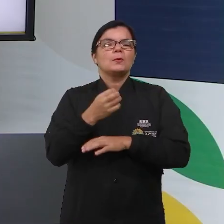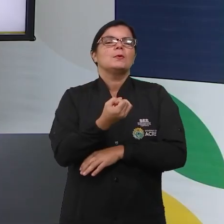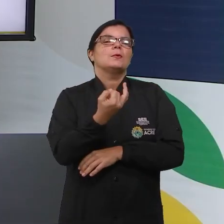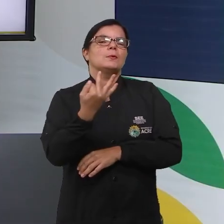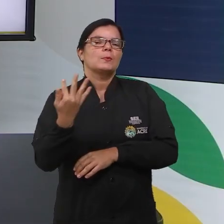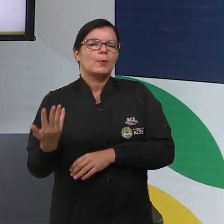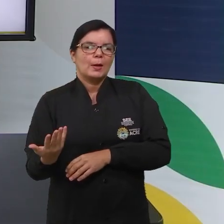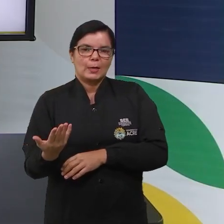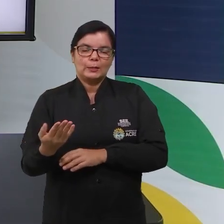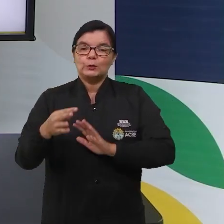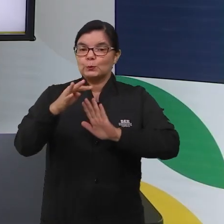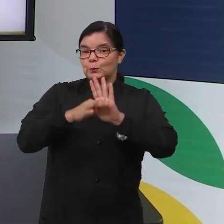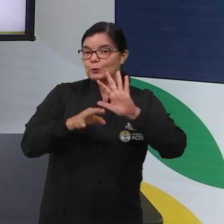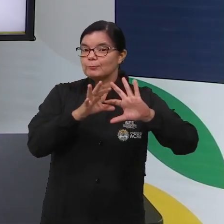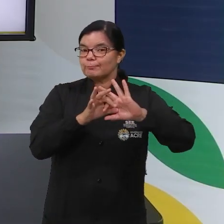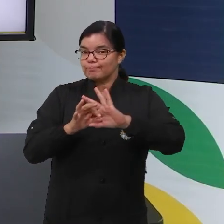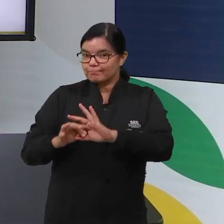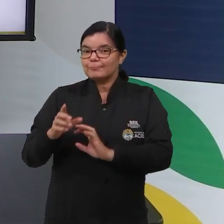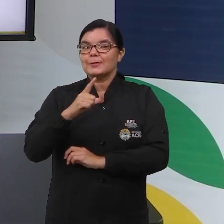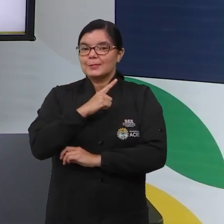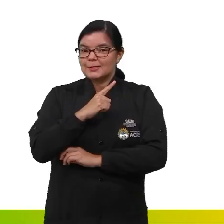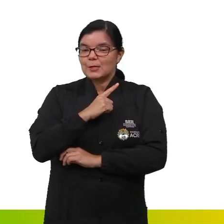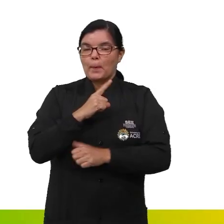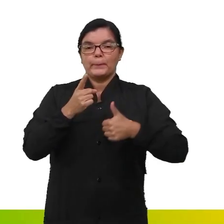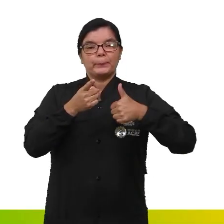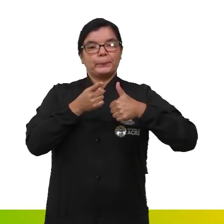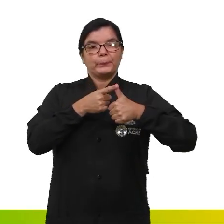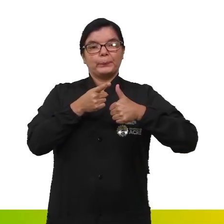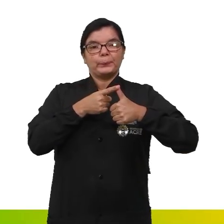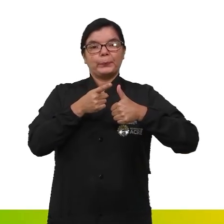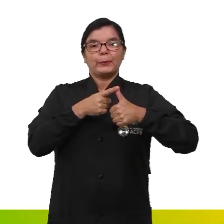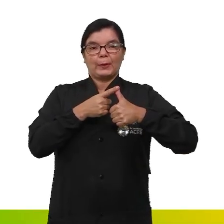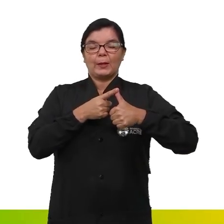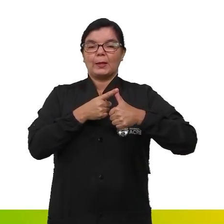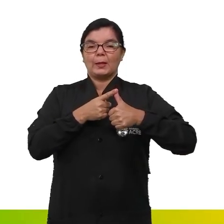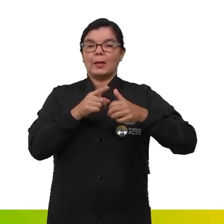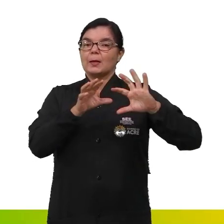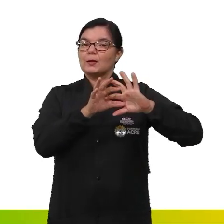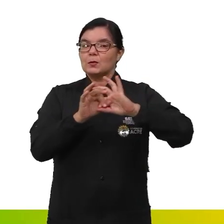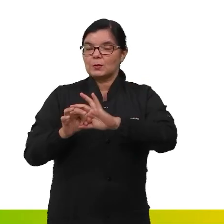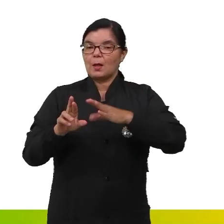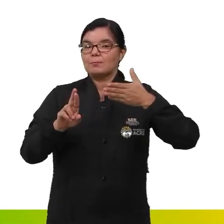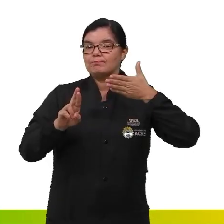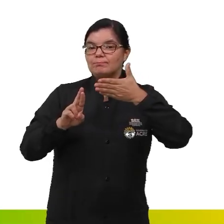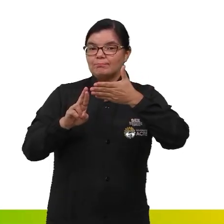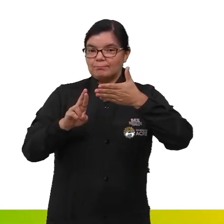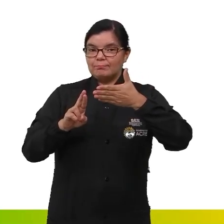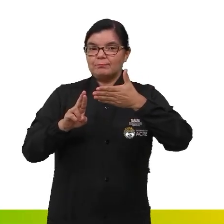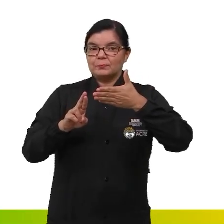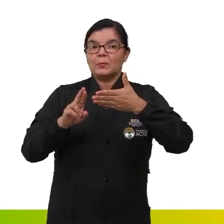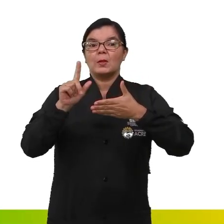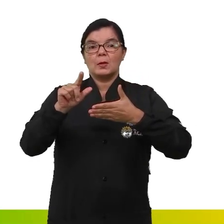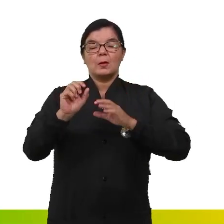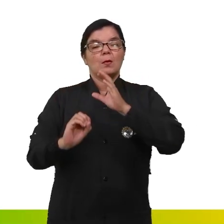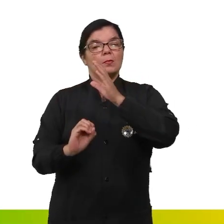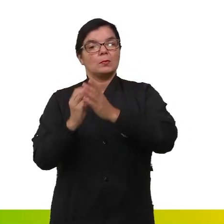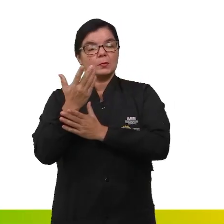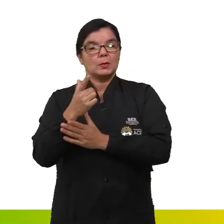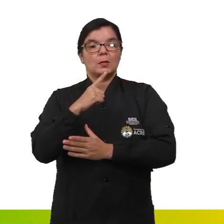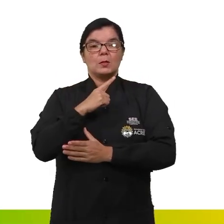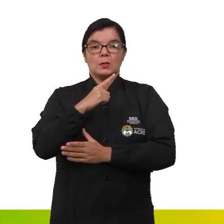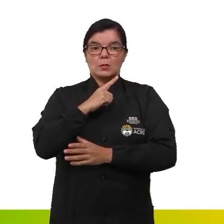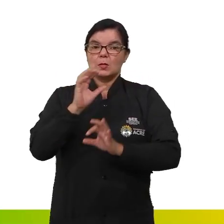são os tipos de coesão textual que nós temos. A primeira aí na tela é a referencial, que ocorre